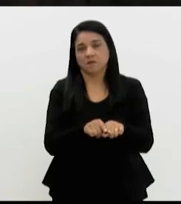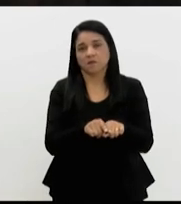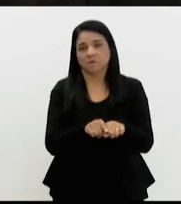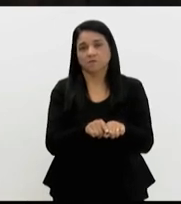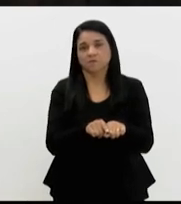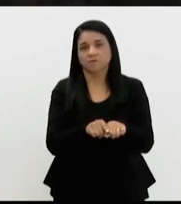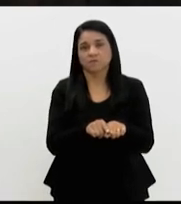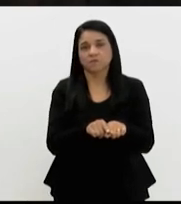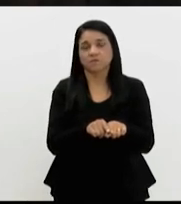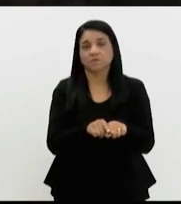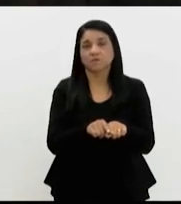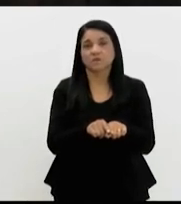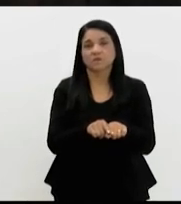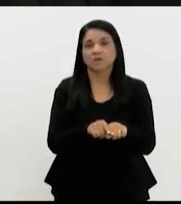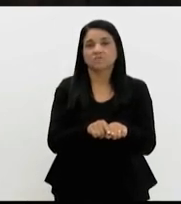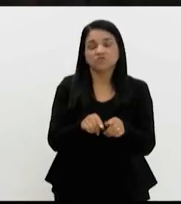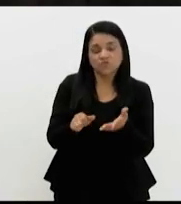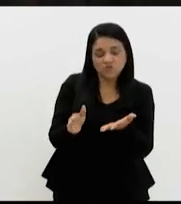aqueles recursos